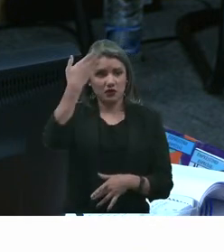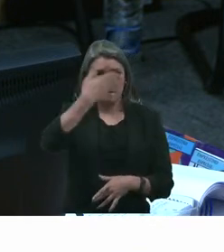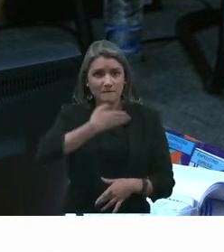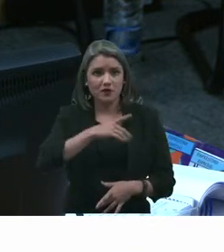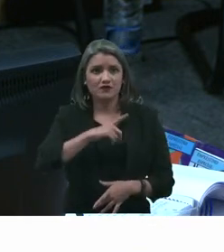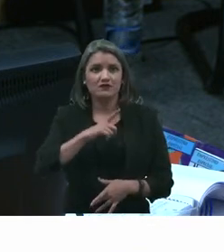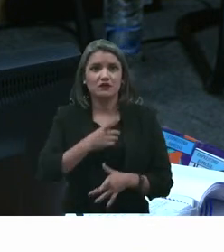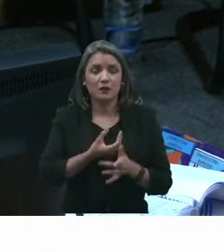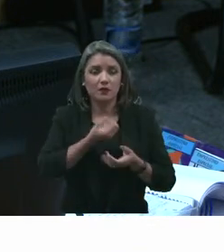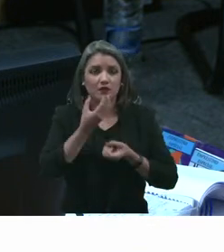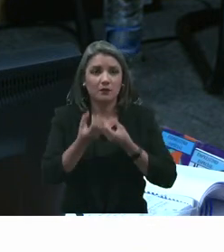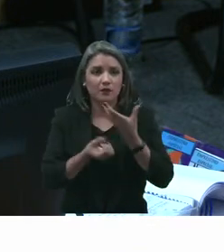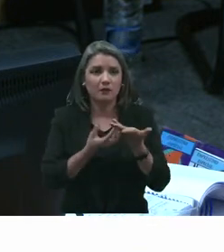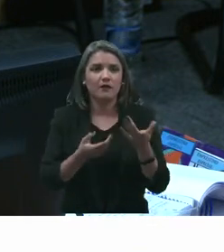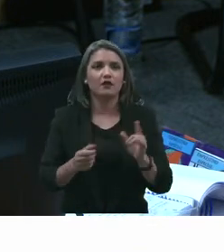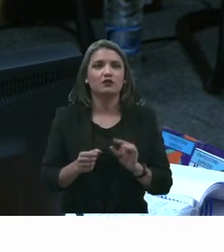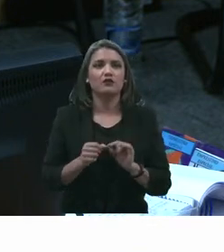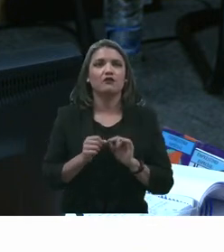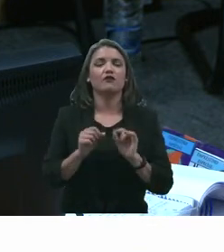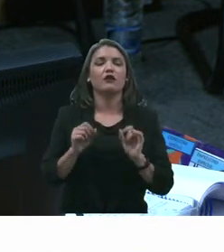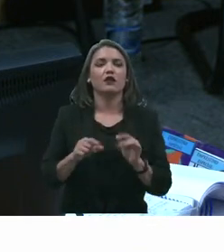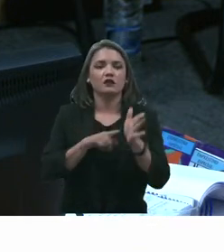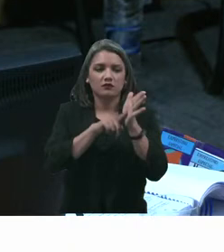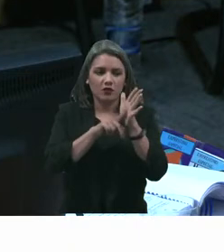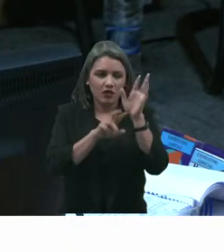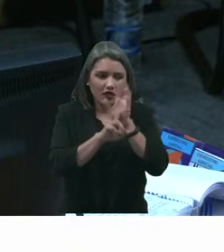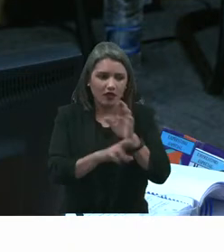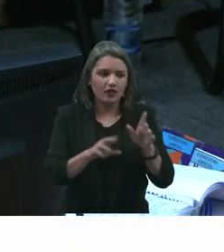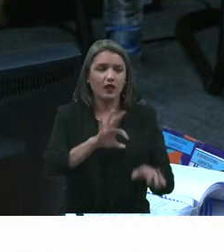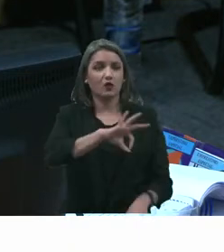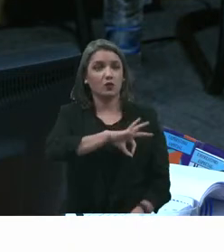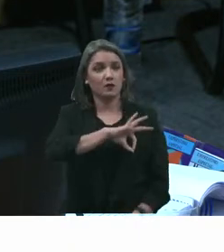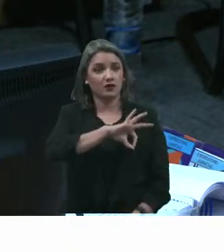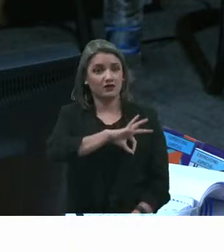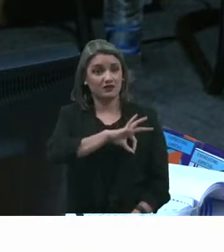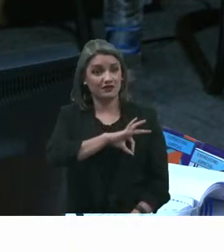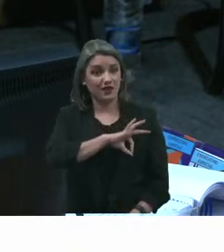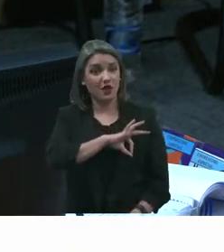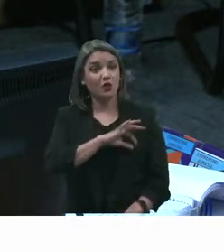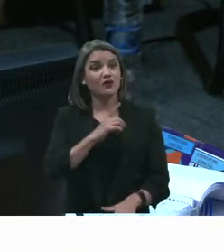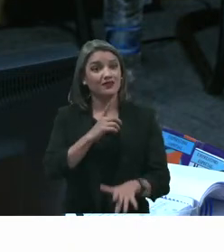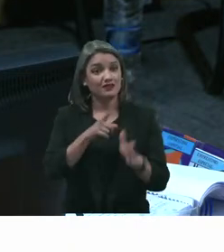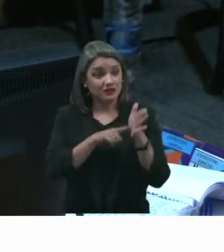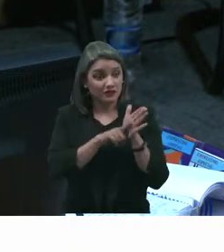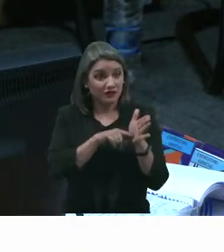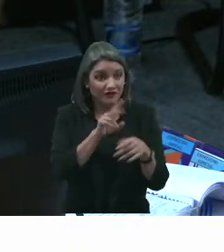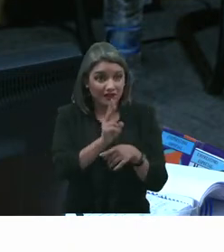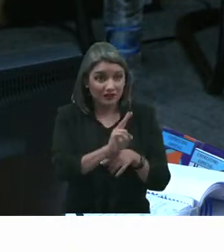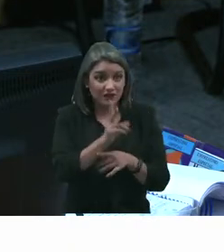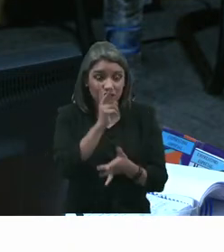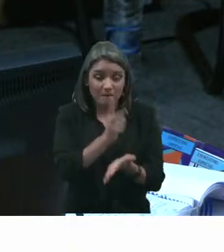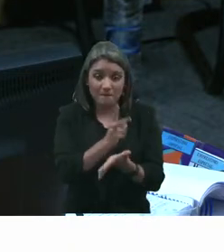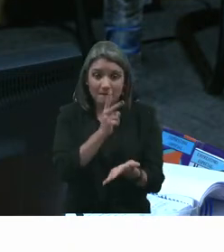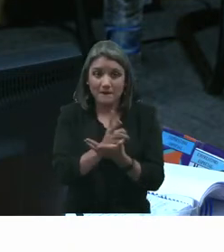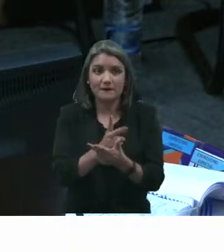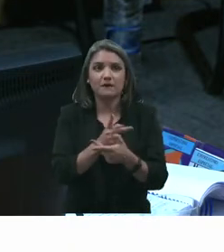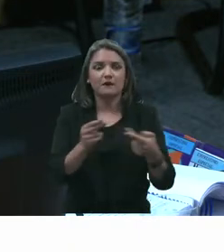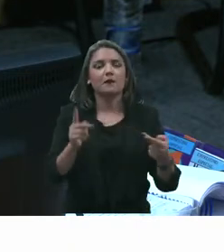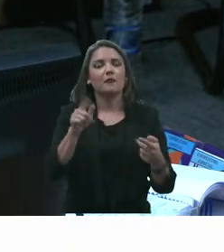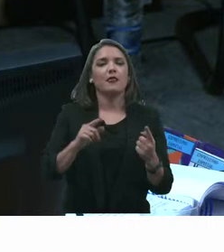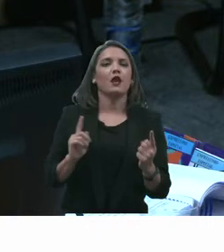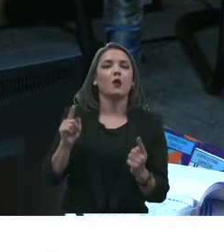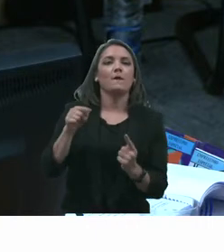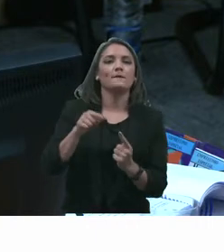de depoimento dos envolvidos em inquérito policial, que apurava a mesma situação, foi considerado como razão